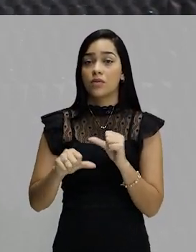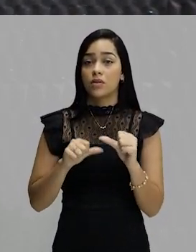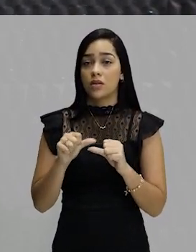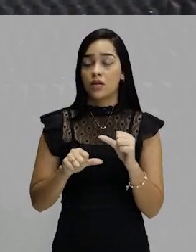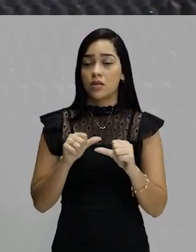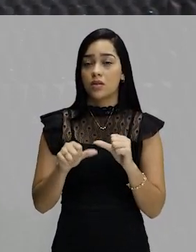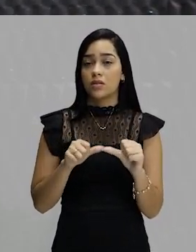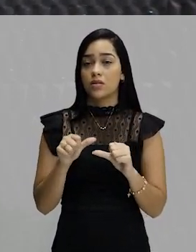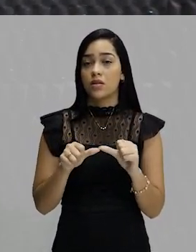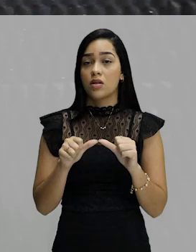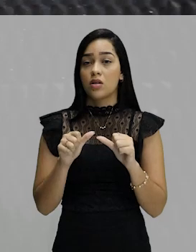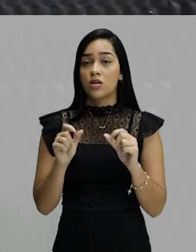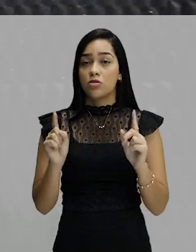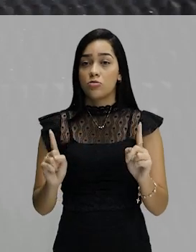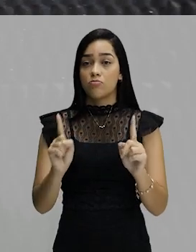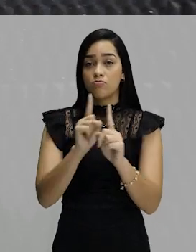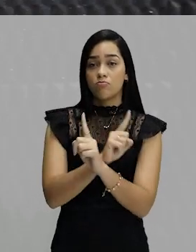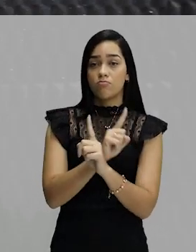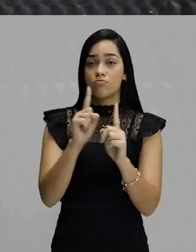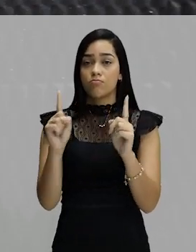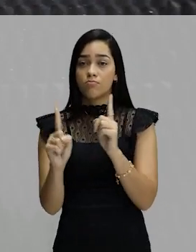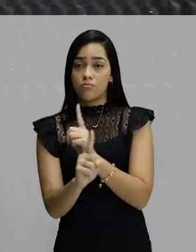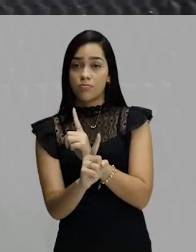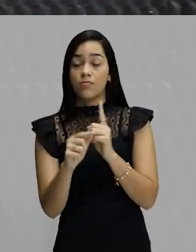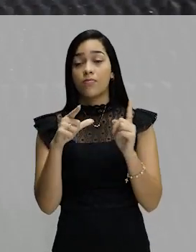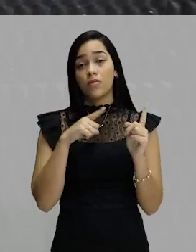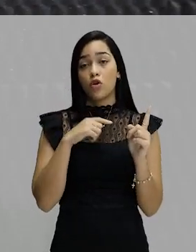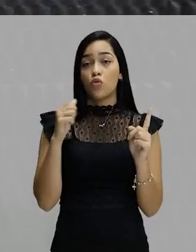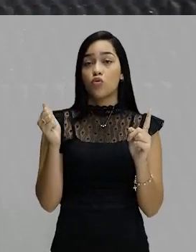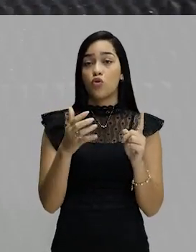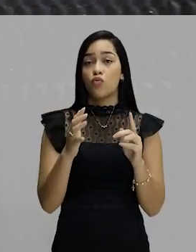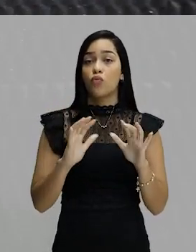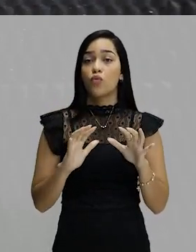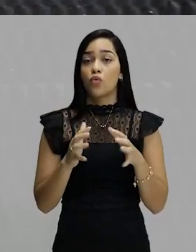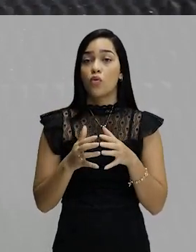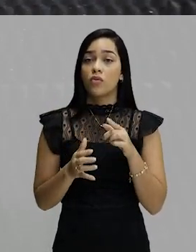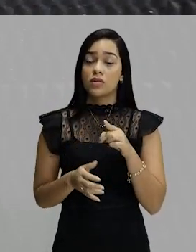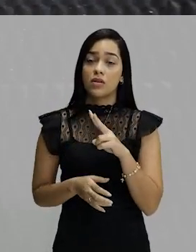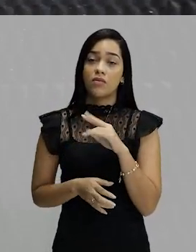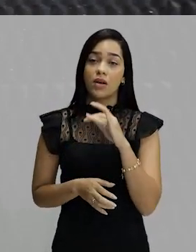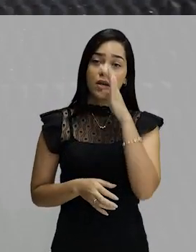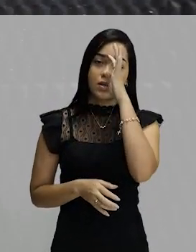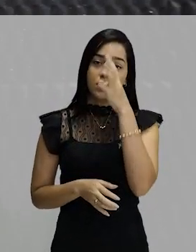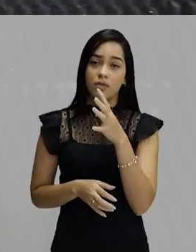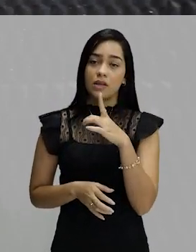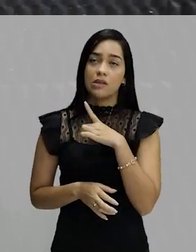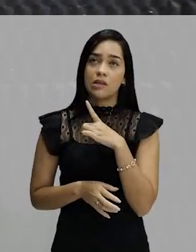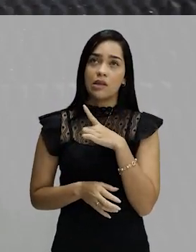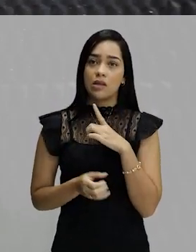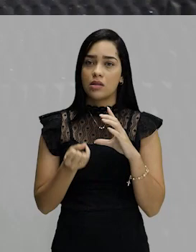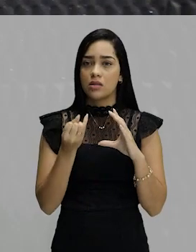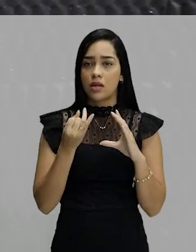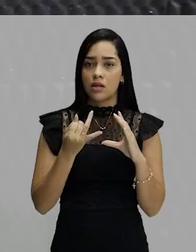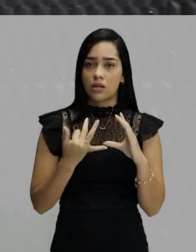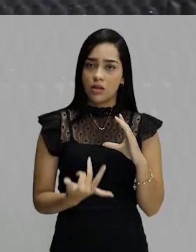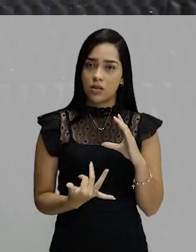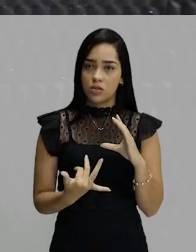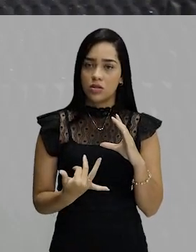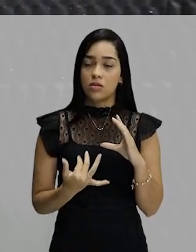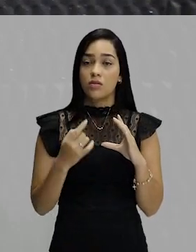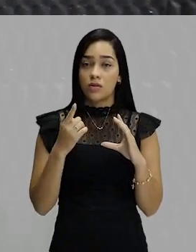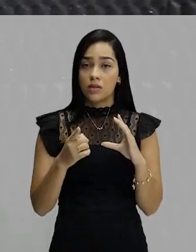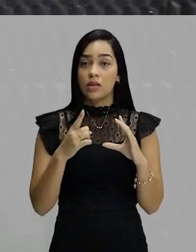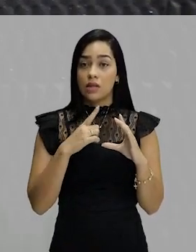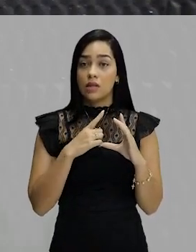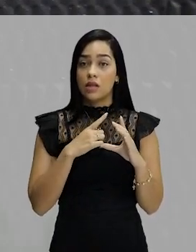um elemento de posição forma um novo grupo. Então, se o problema que você for resolver tiver essas características, então você